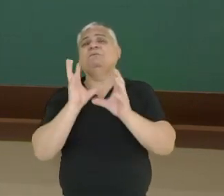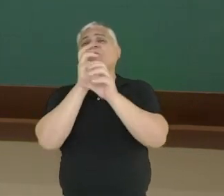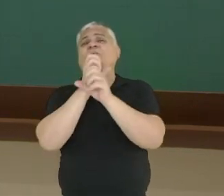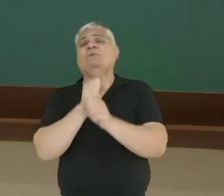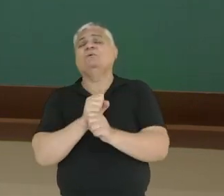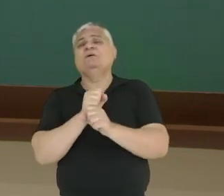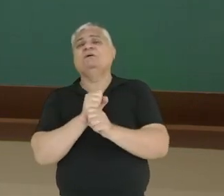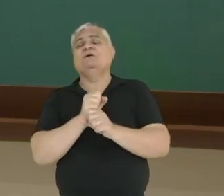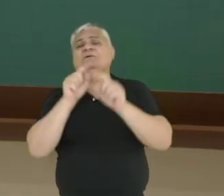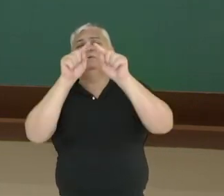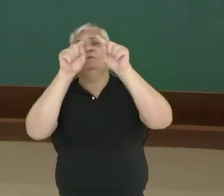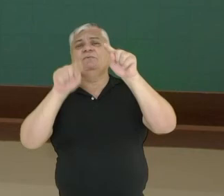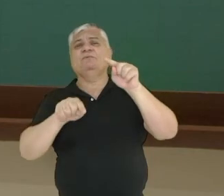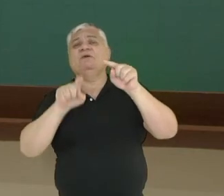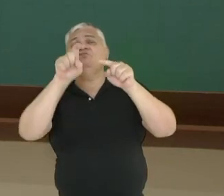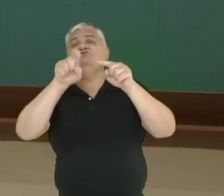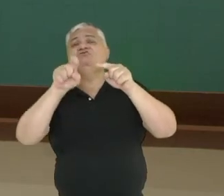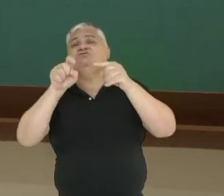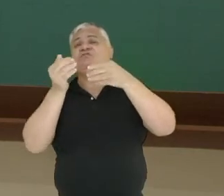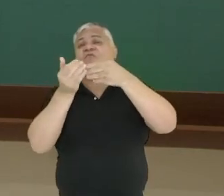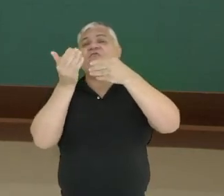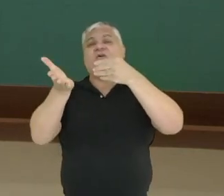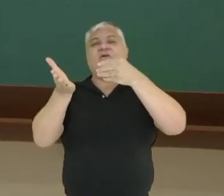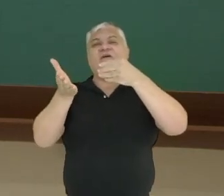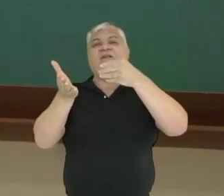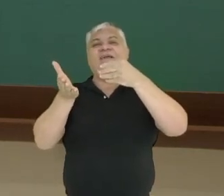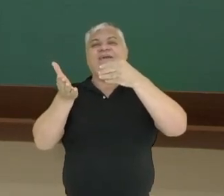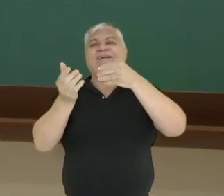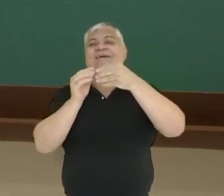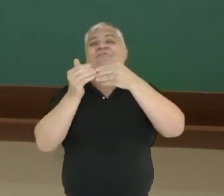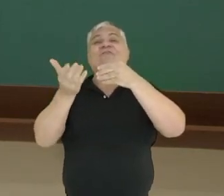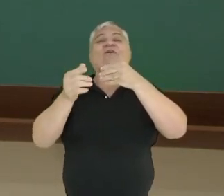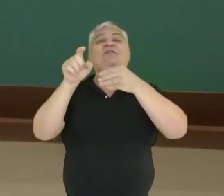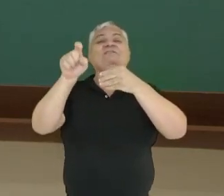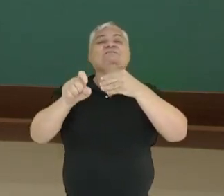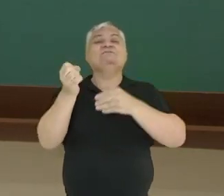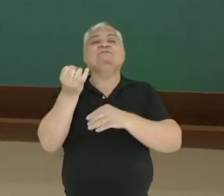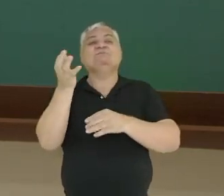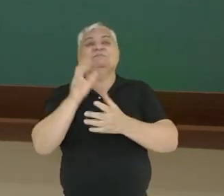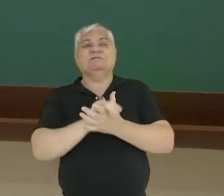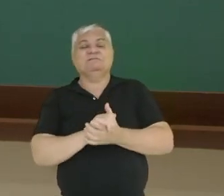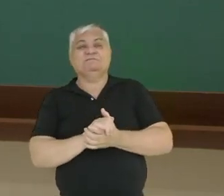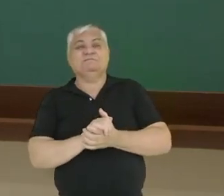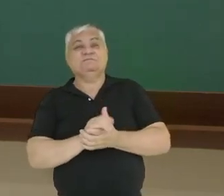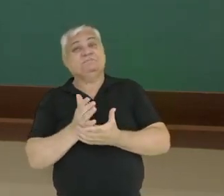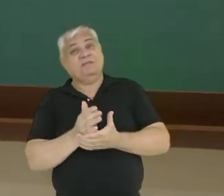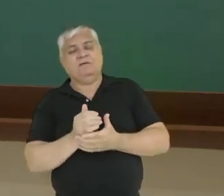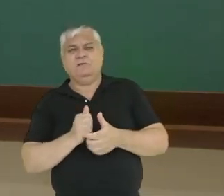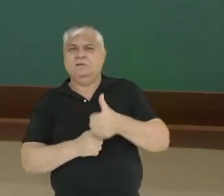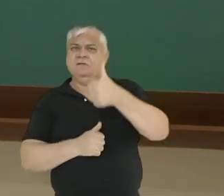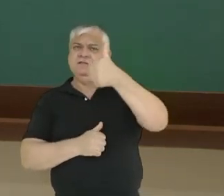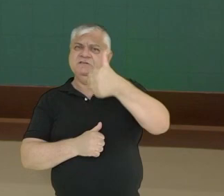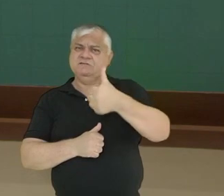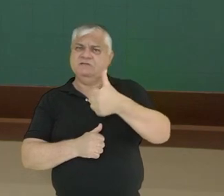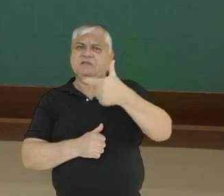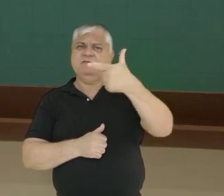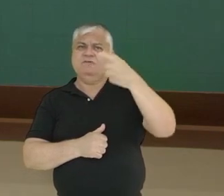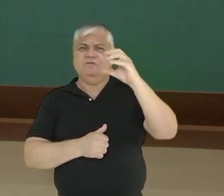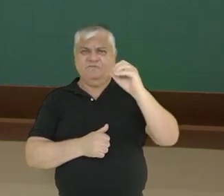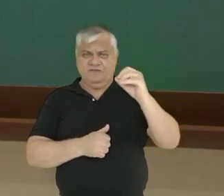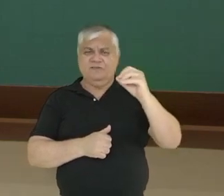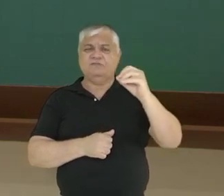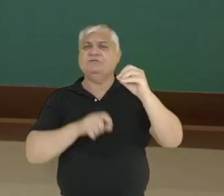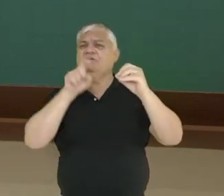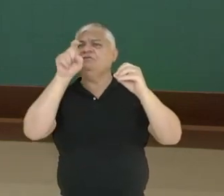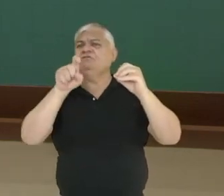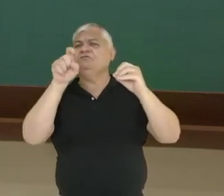ângulo externo aqui, desse xzinho. Lembra, esse ângulo aqui ele vai valer 120 graus também, esse